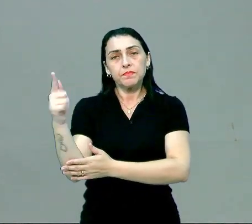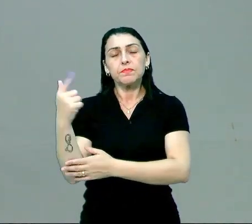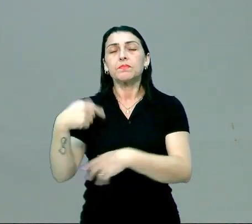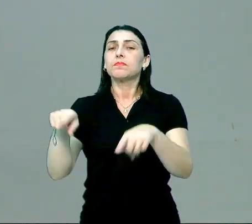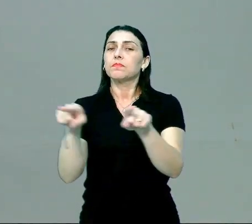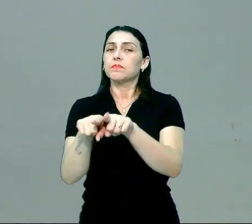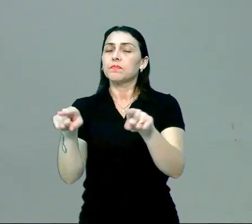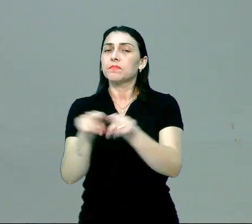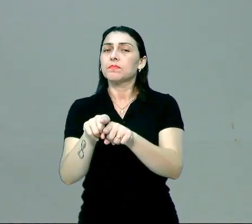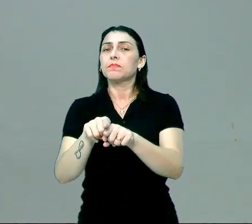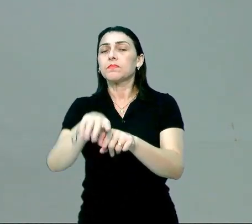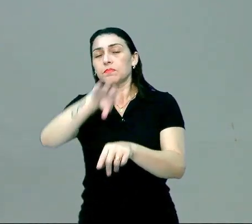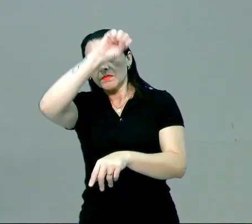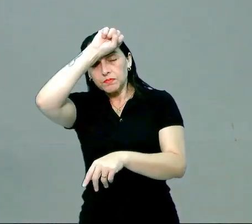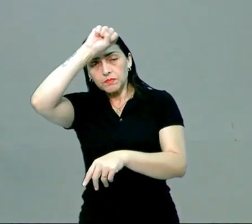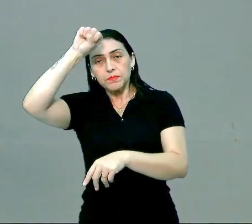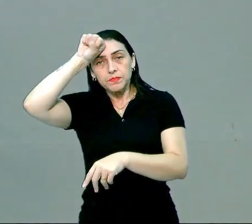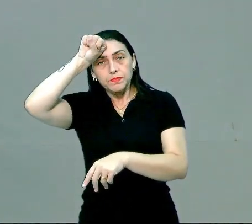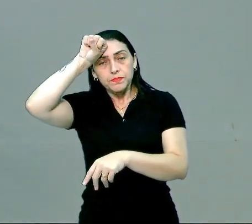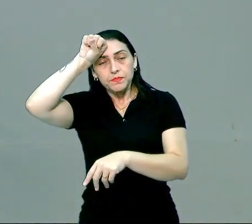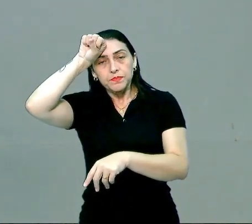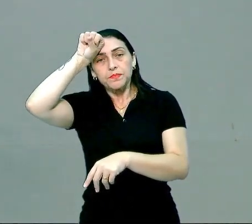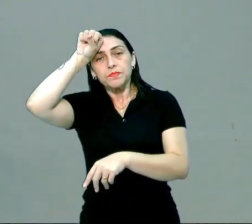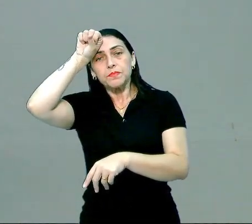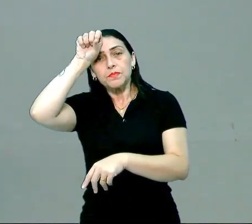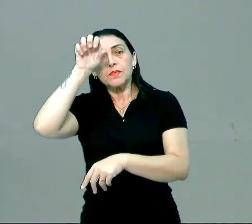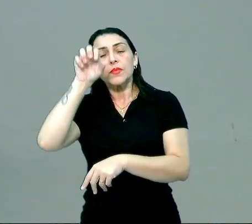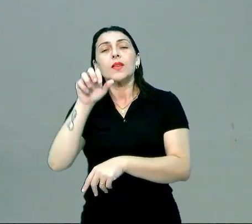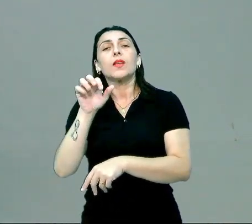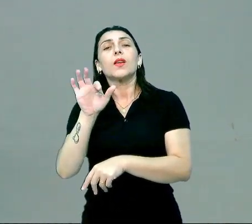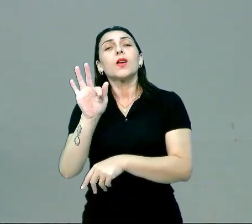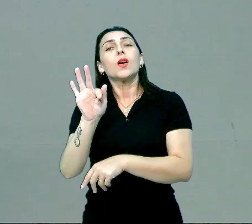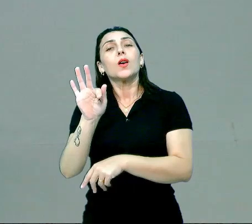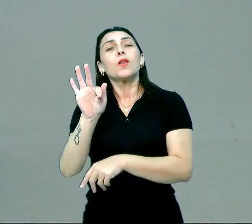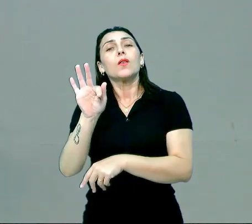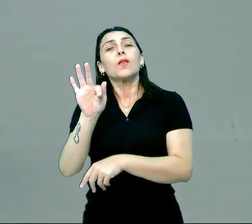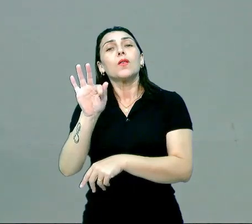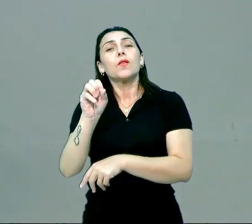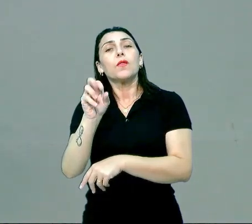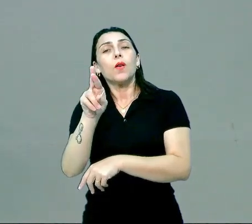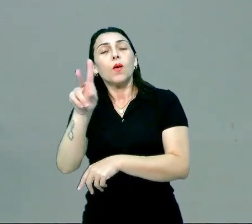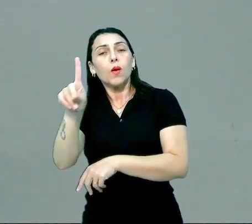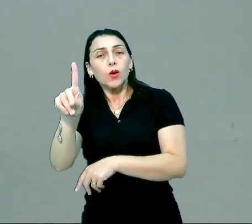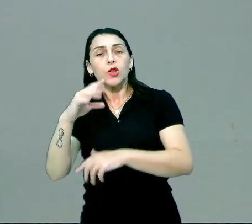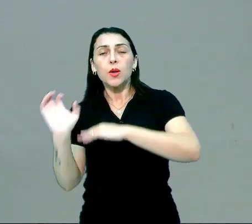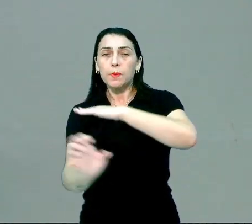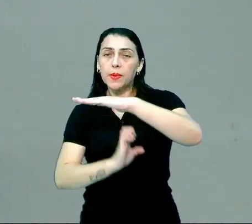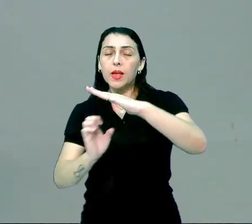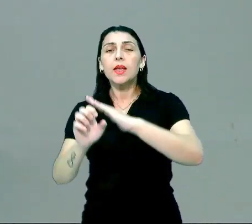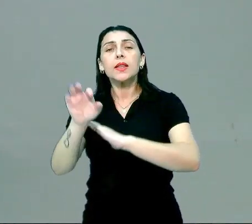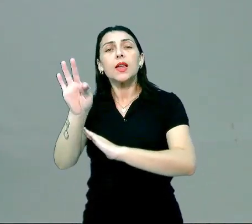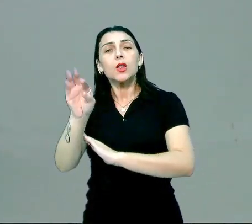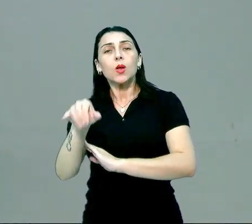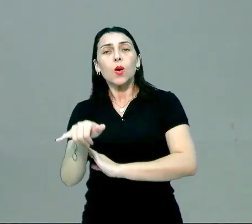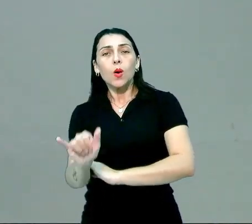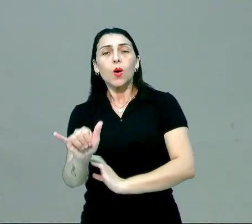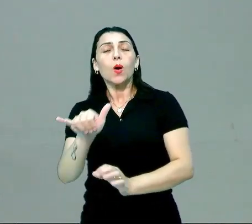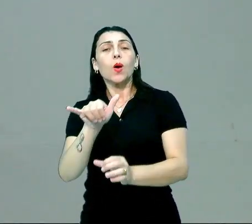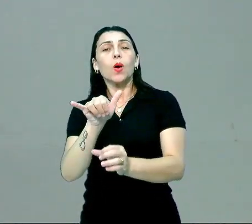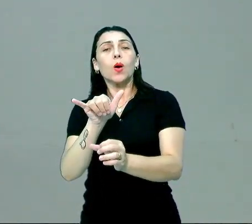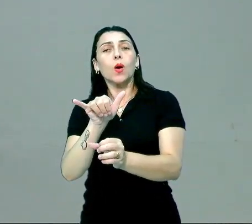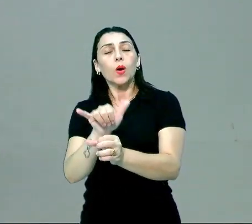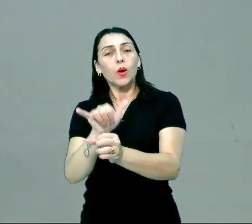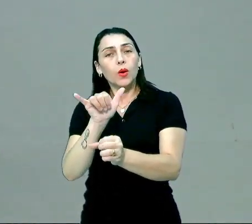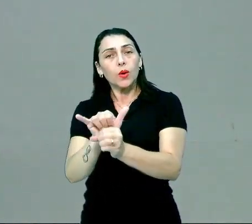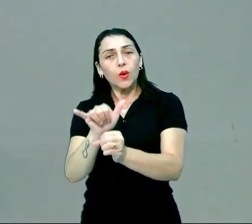e também na sociologia. Fordismo, toyotismo, por exemplo, são exemplos desses